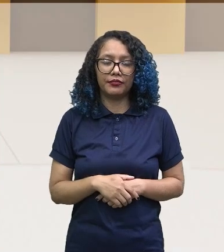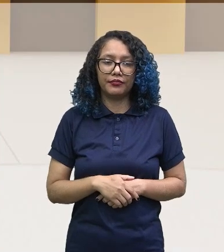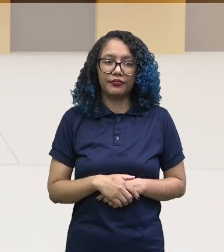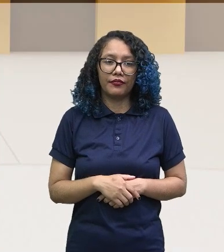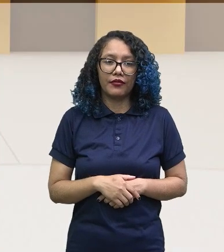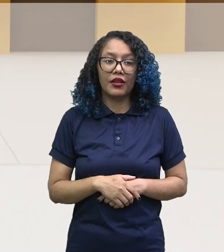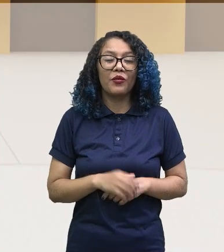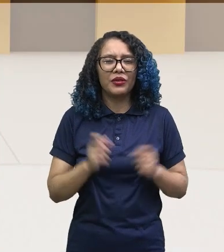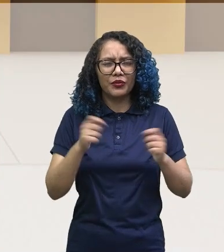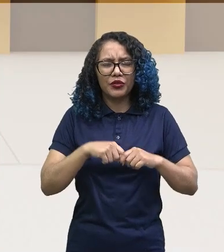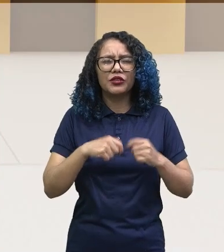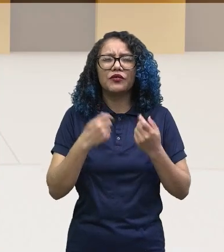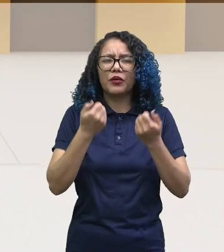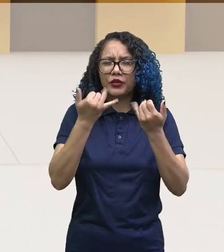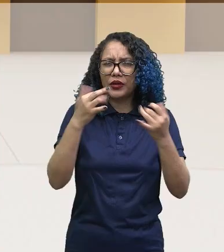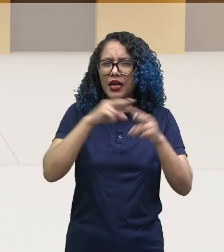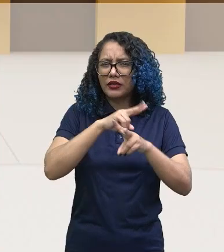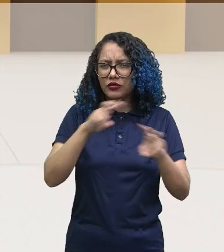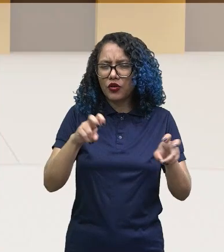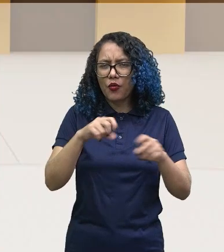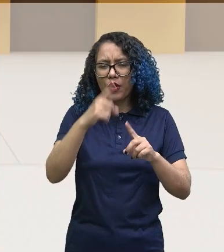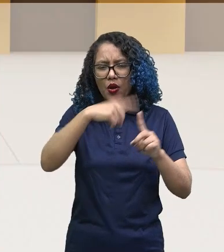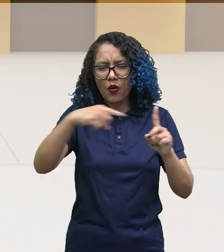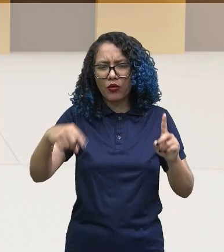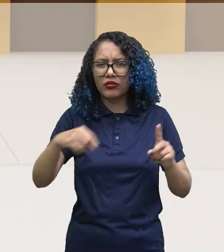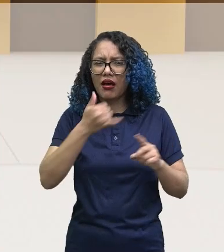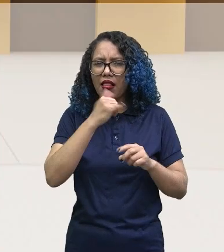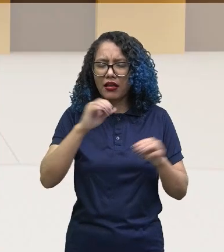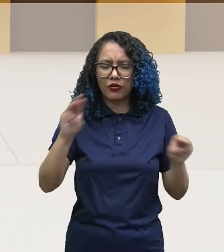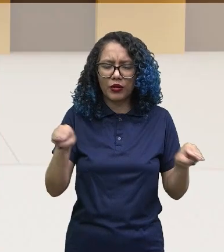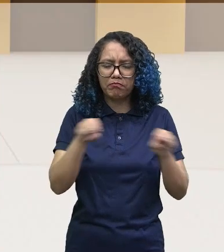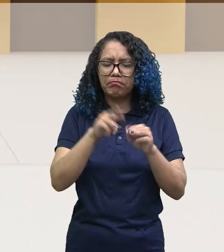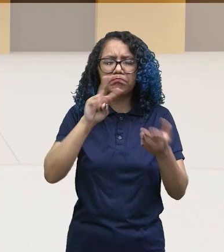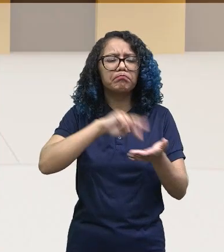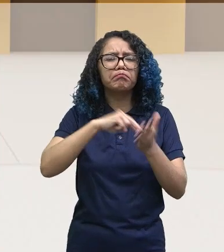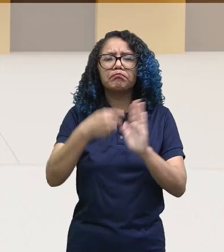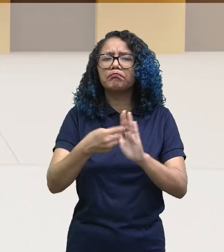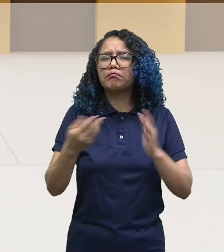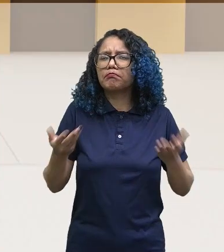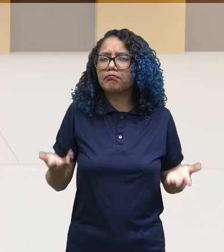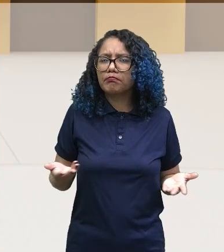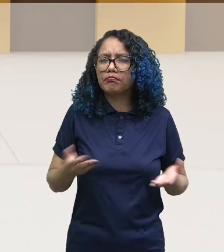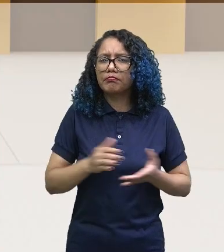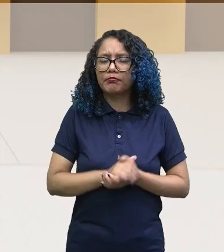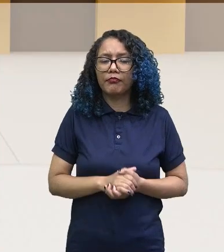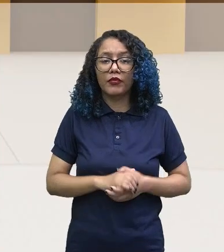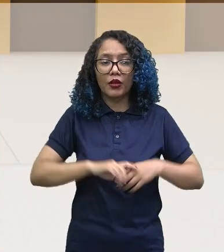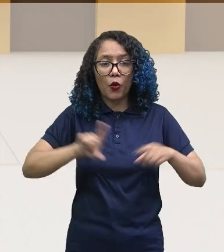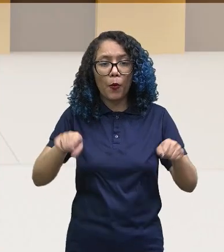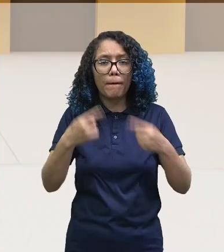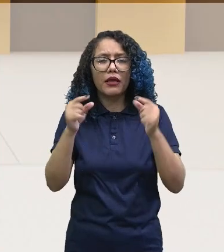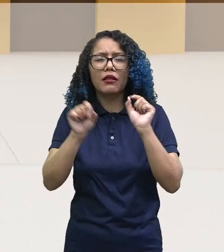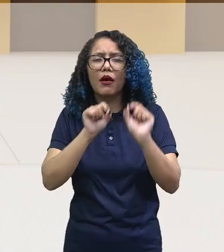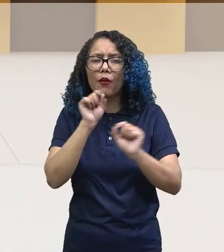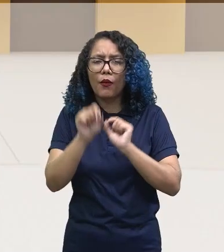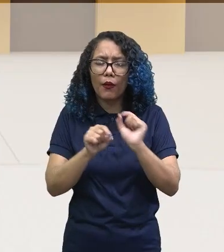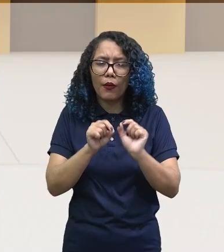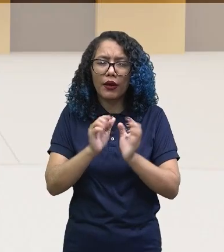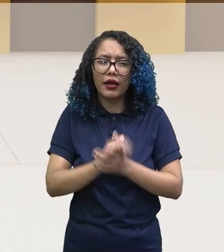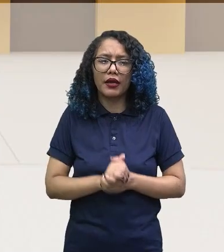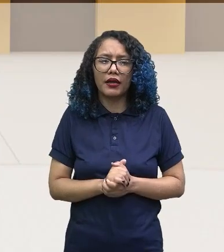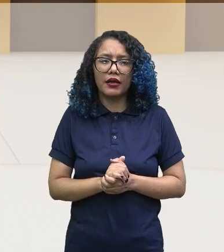onda eletromagnética, você precisa entender que uma onda eletromagnética tem a ver com o quê? Com